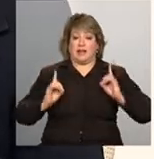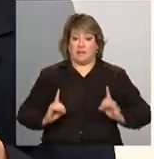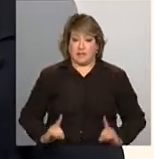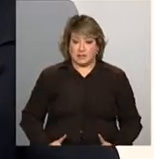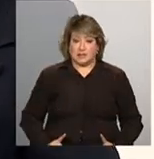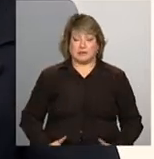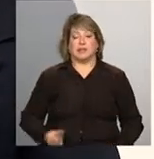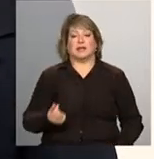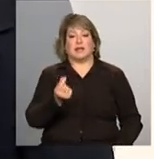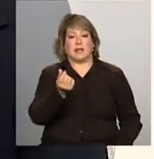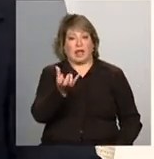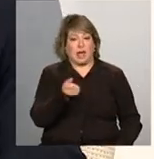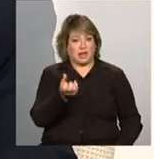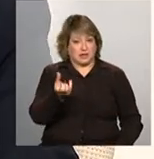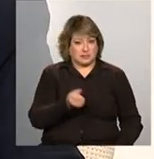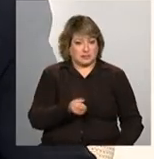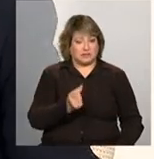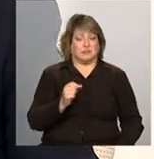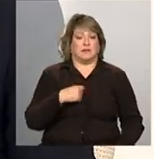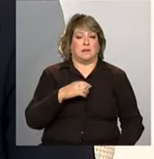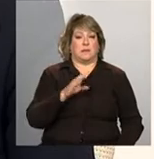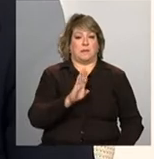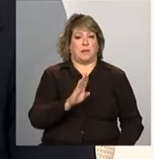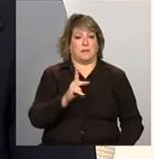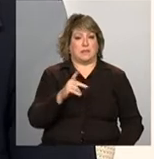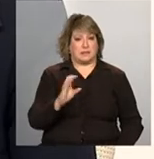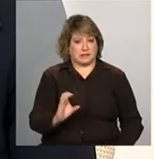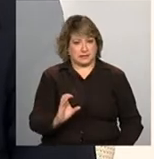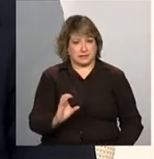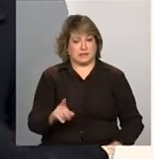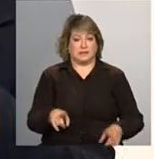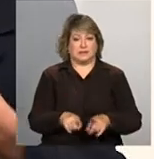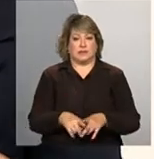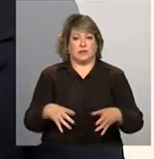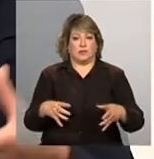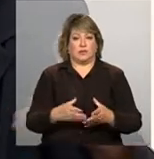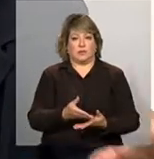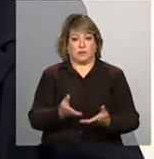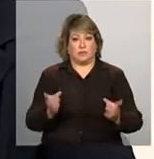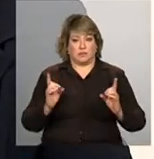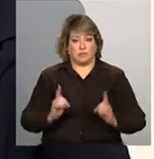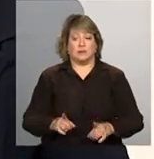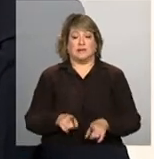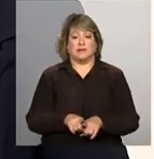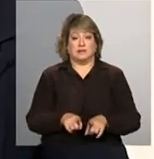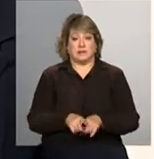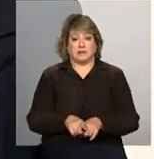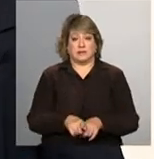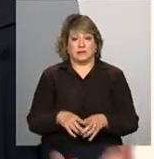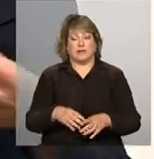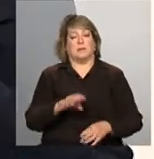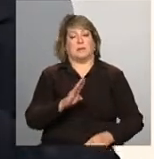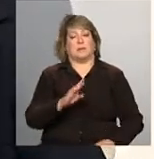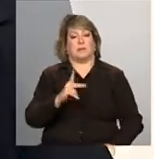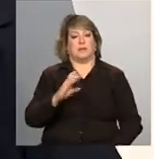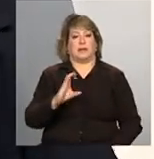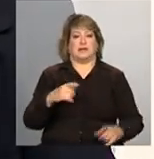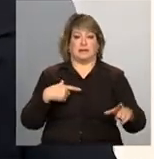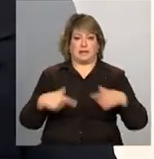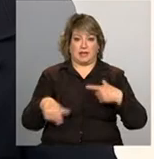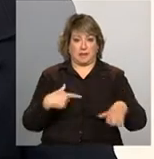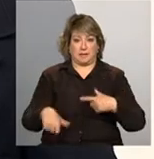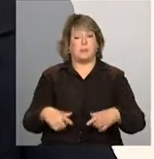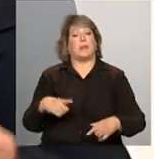do BPC. Então, é o público com deficiência e também beneficiários do BPC, que é o público do BPC Trabalho. Então, existe